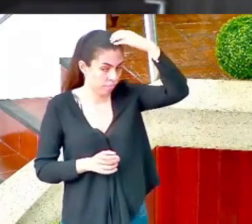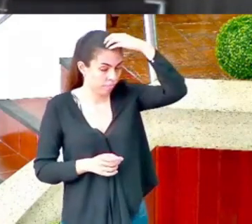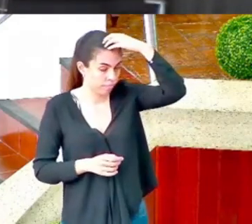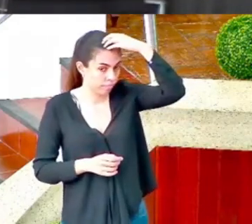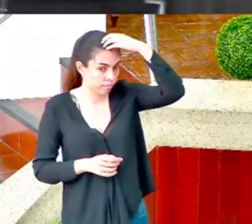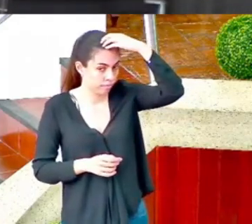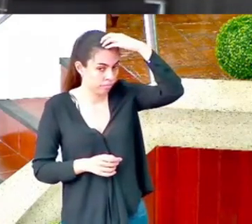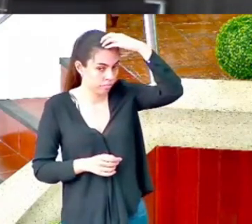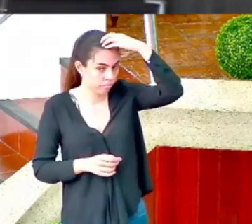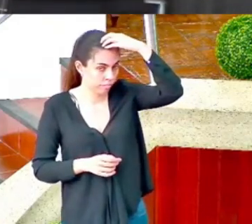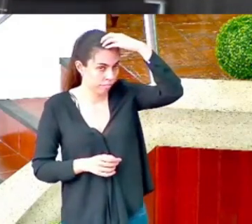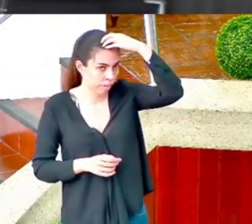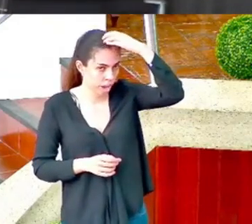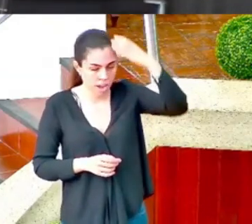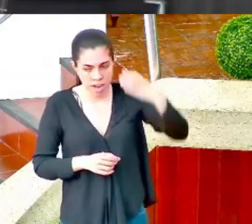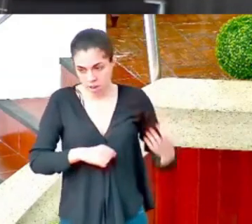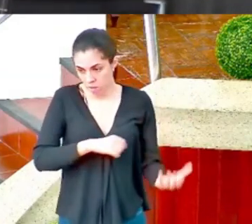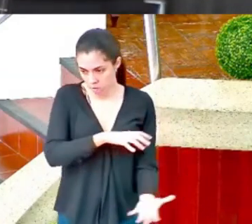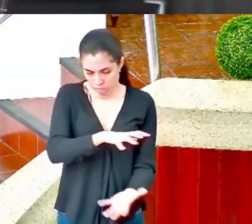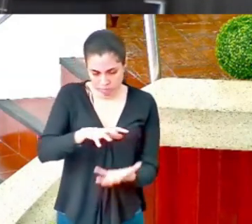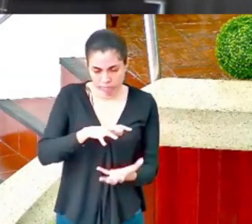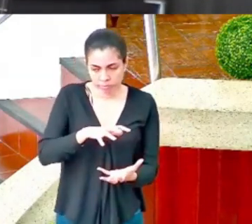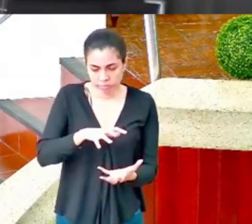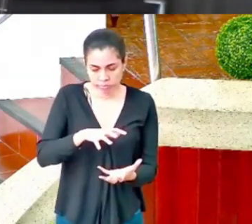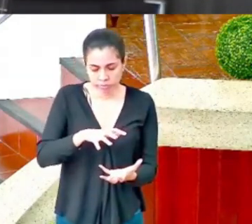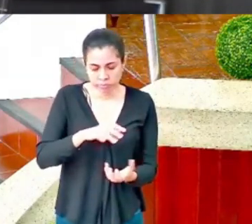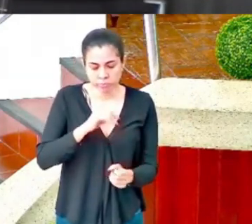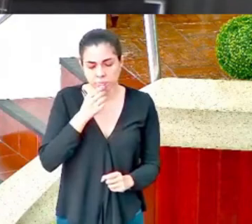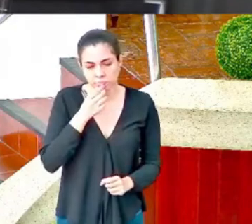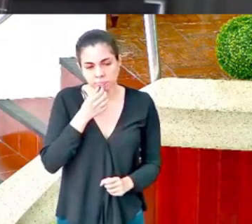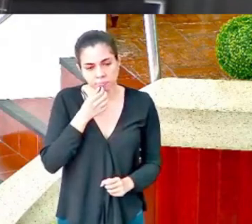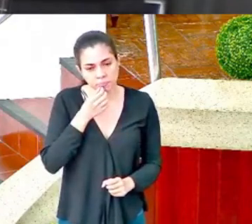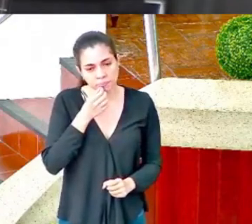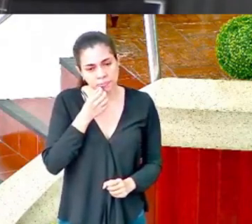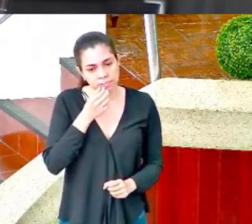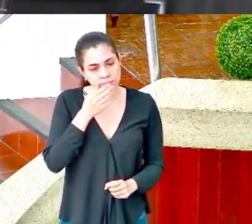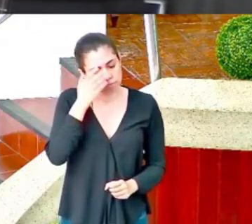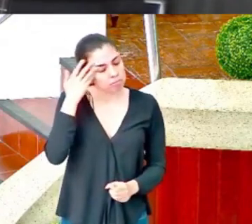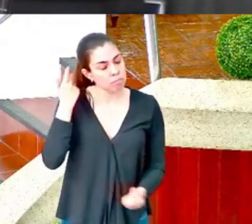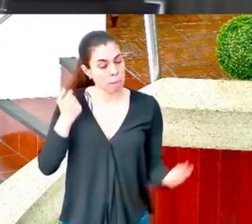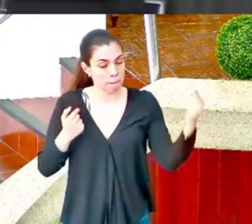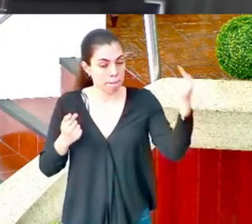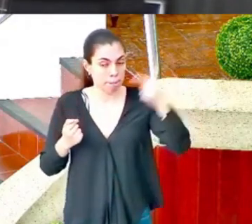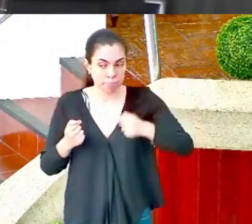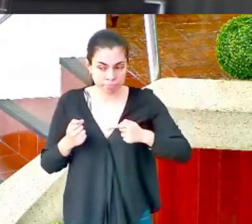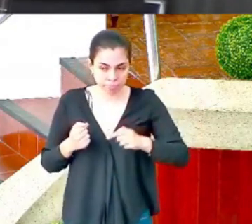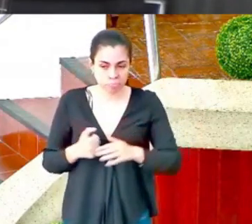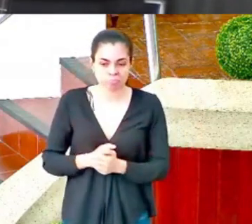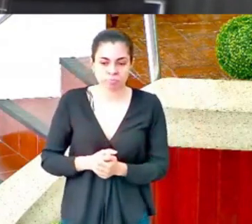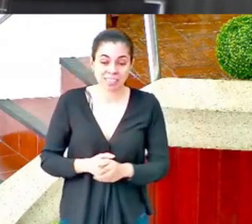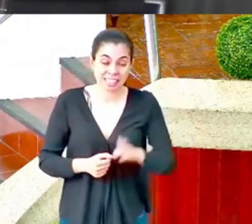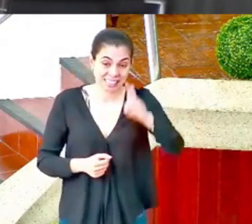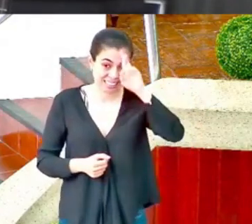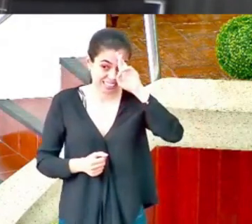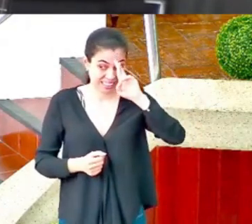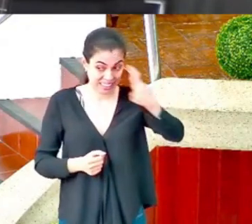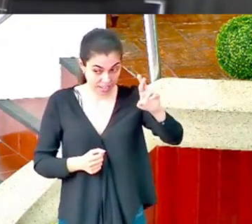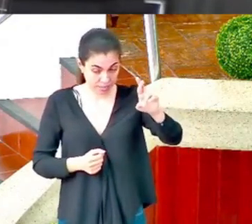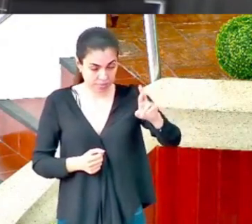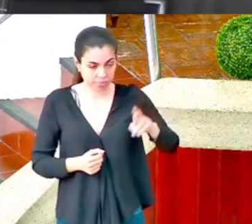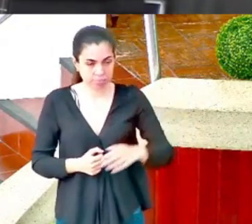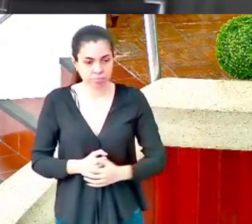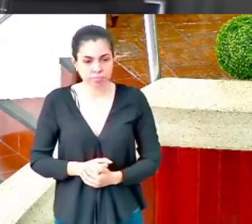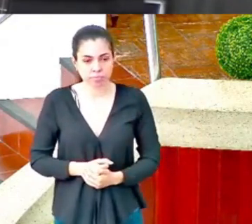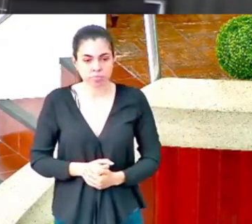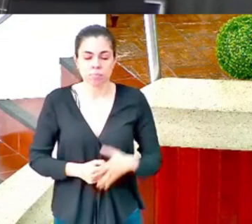mundo, mesmo sobre aqueles que não conhecem a Jesus Cristo. Jesus Cristo governa sobre nós como Senhor. Jesus